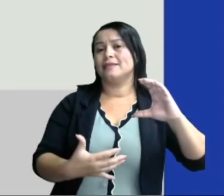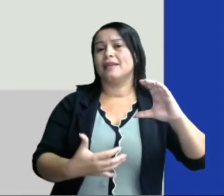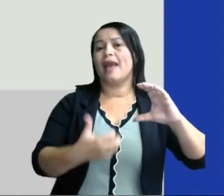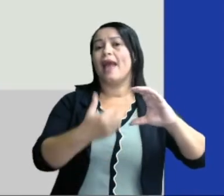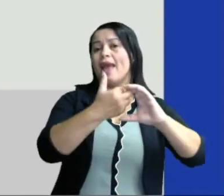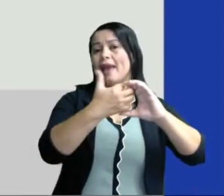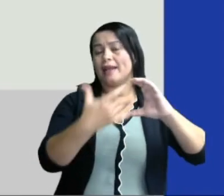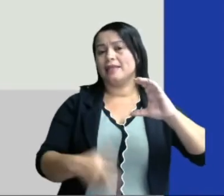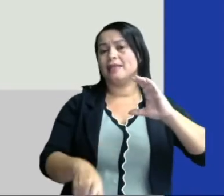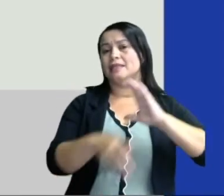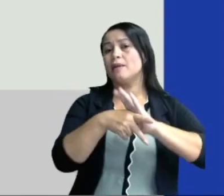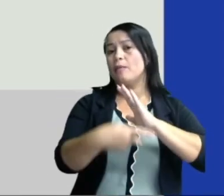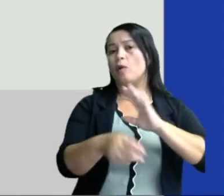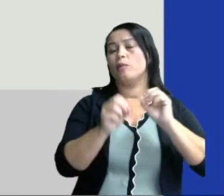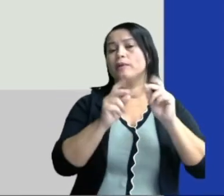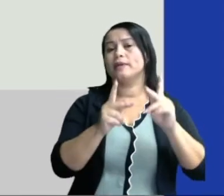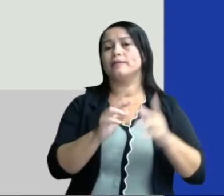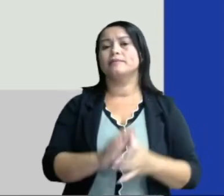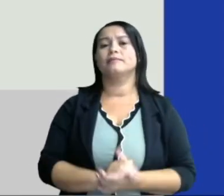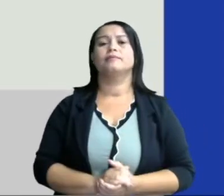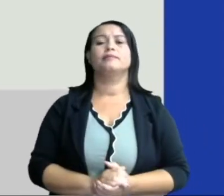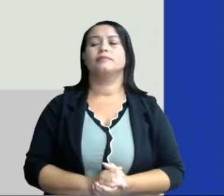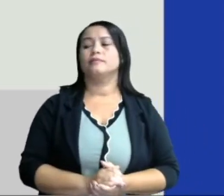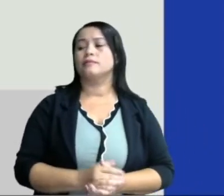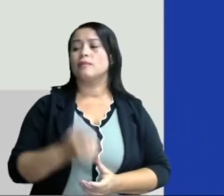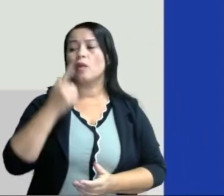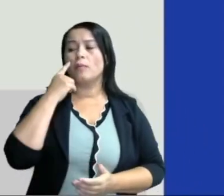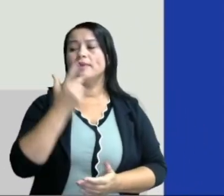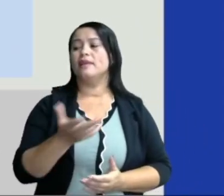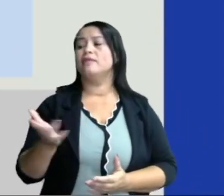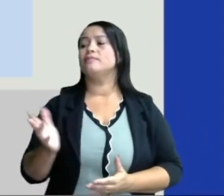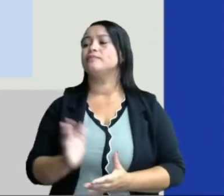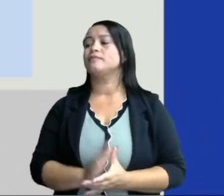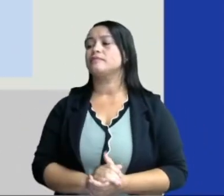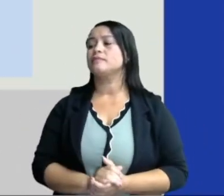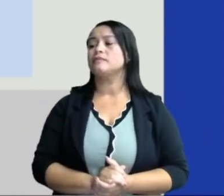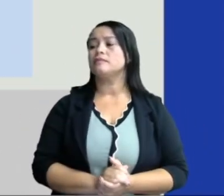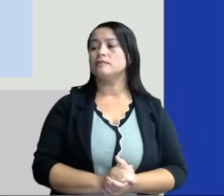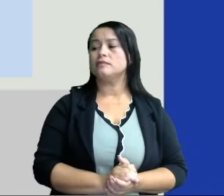características, tá certo? Ó.